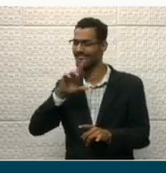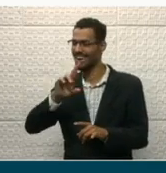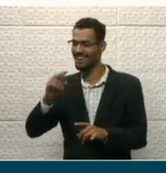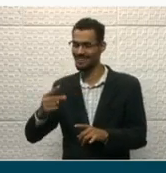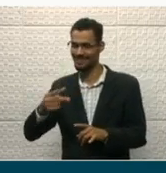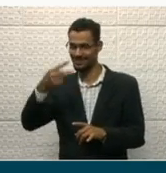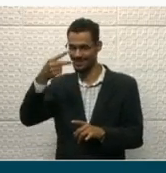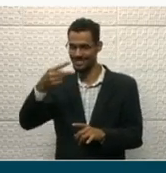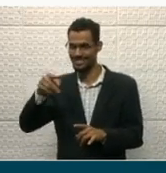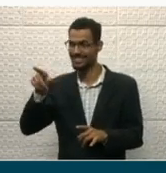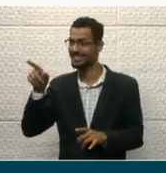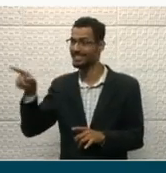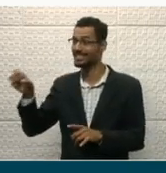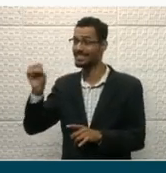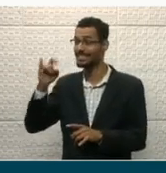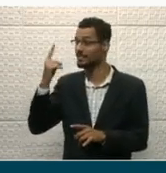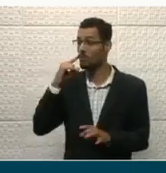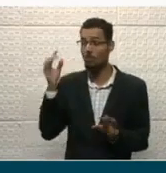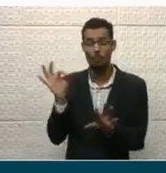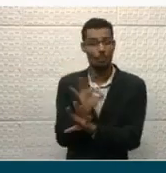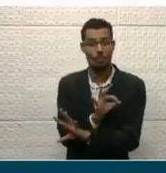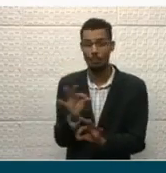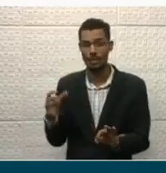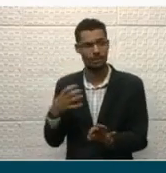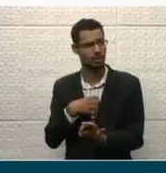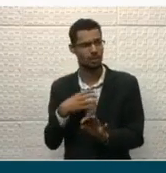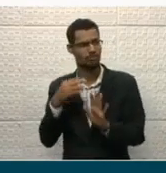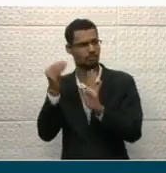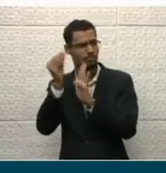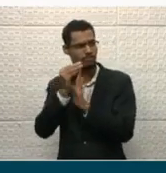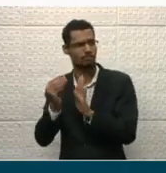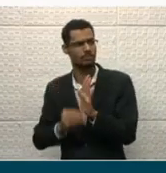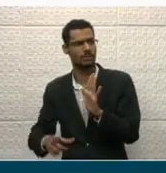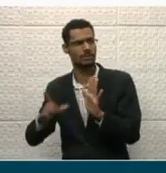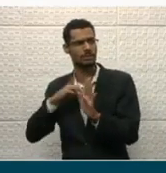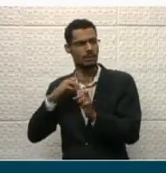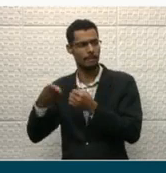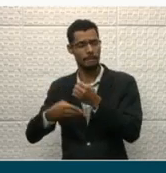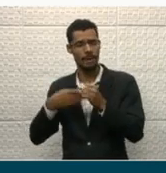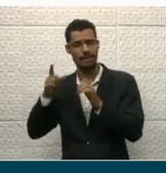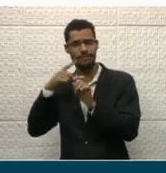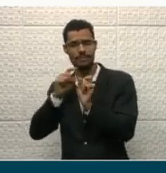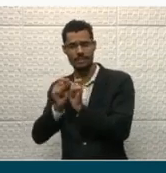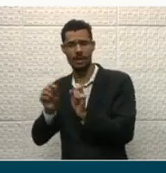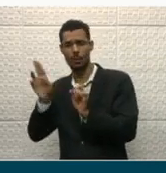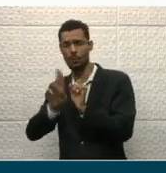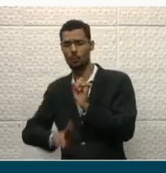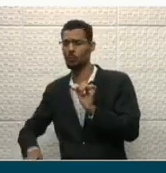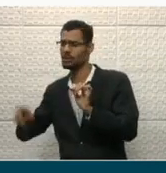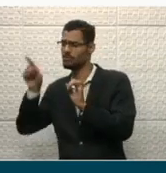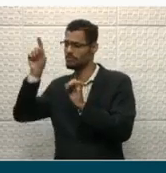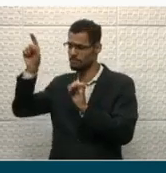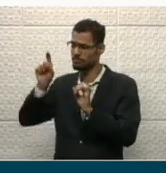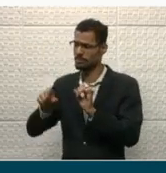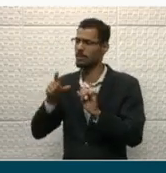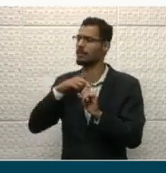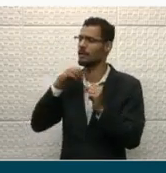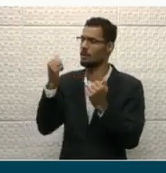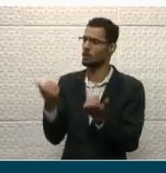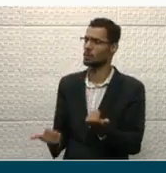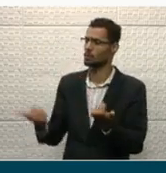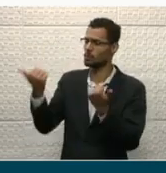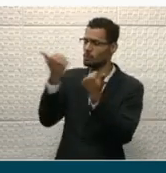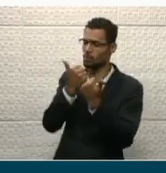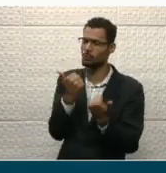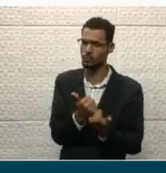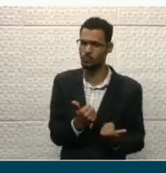R2. Então, se não existe nenhum tipo de referência às bases que estão sendo tratadas, eu vou interpretar como